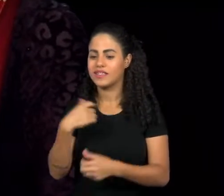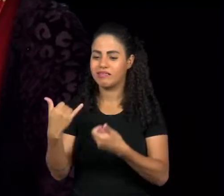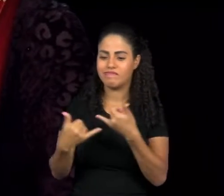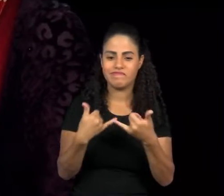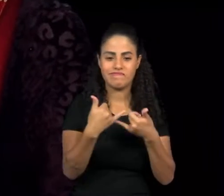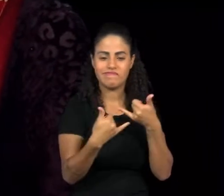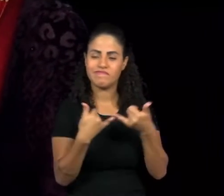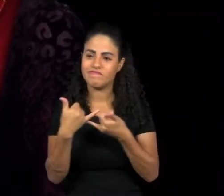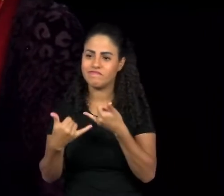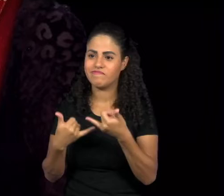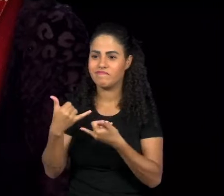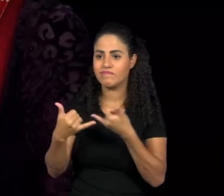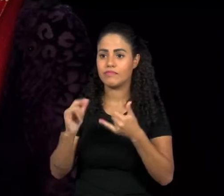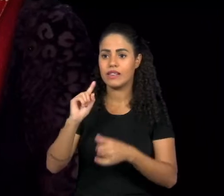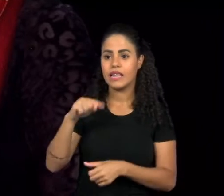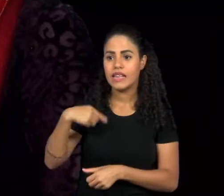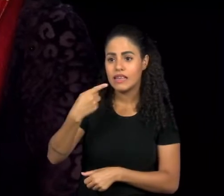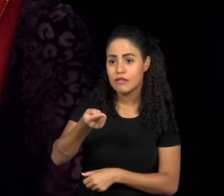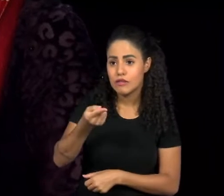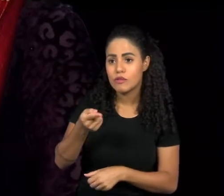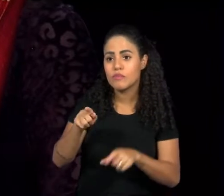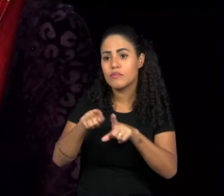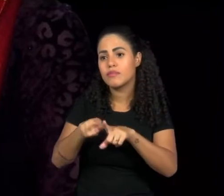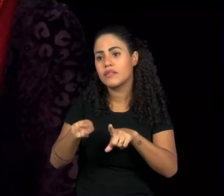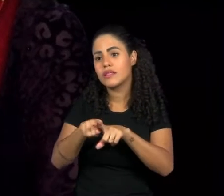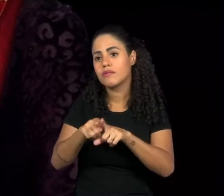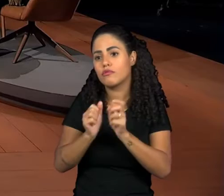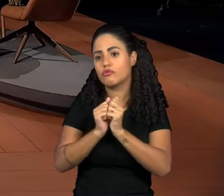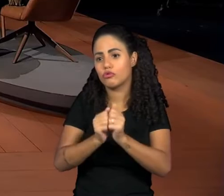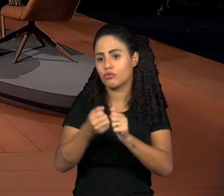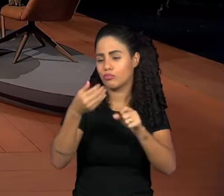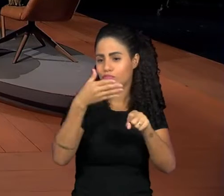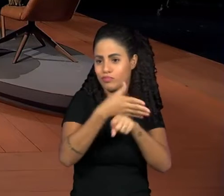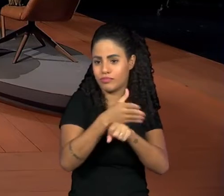ele. E depois fomos juntos para o Ré.